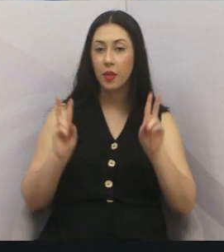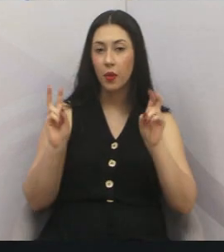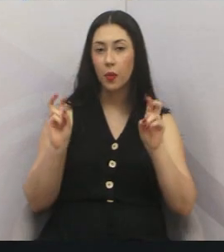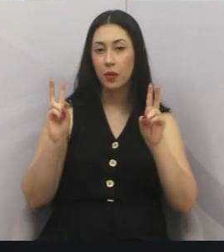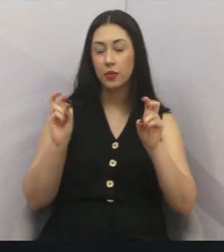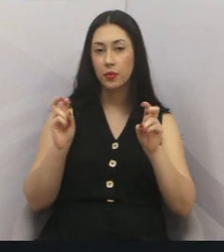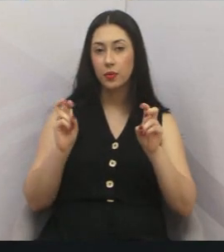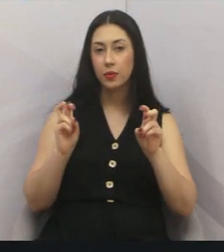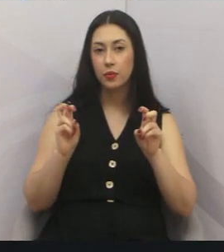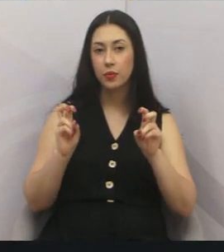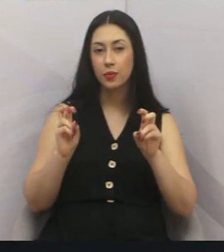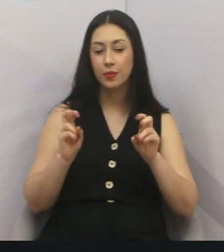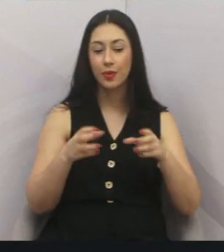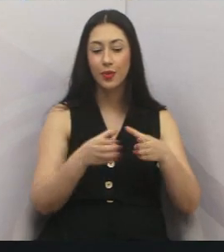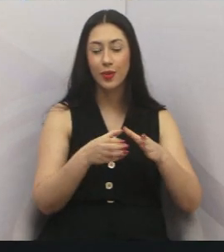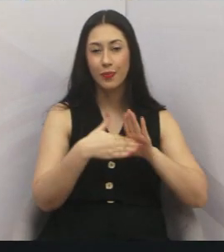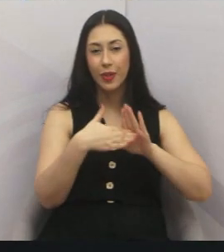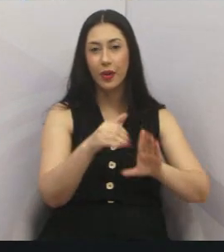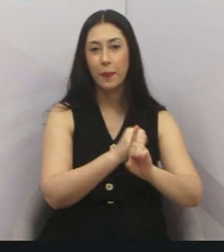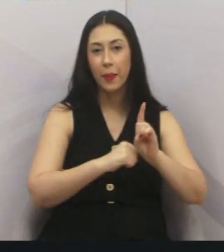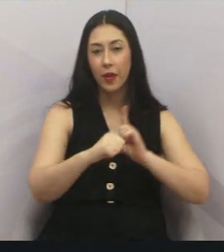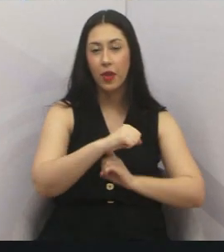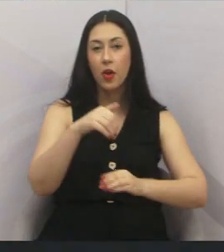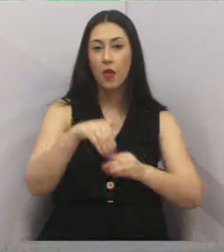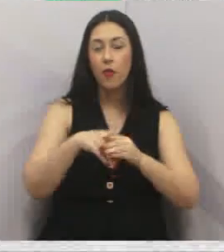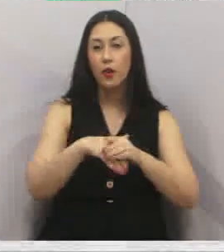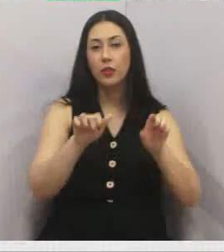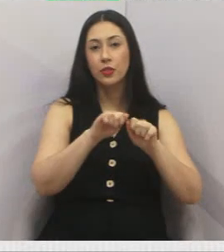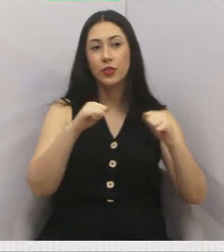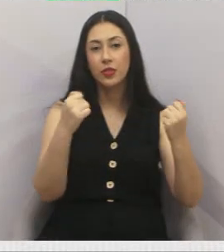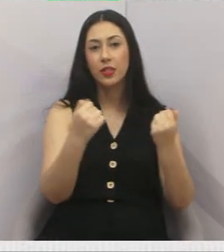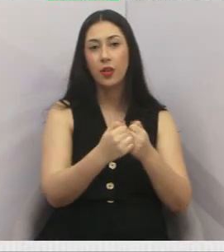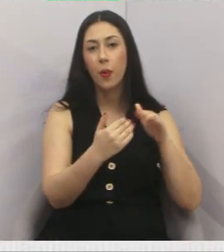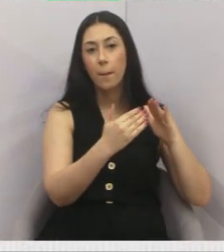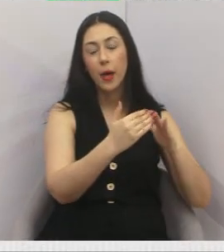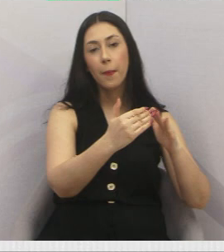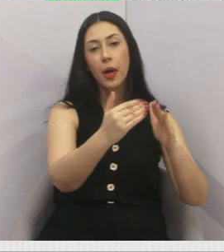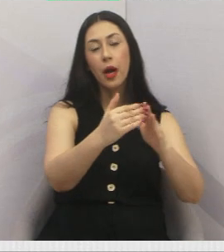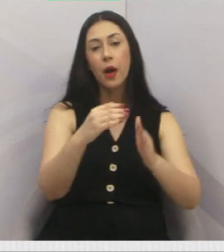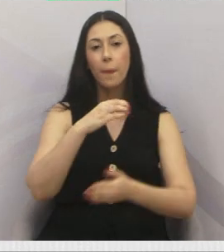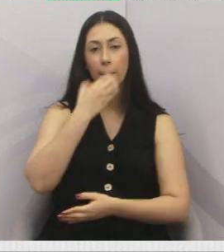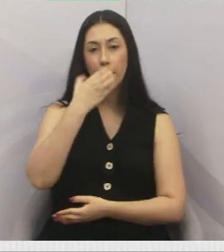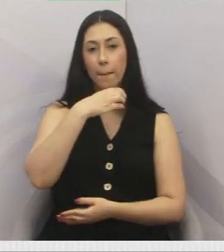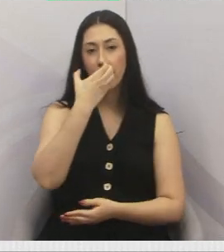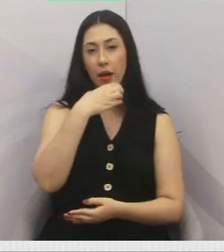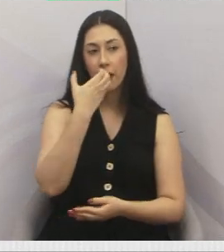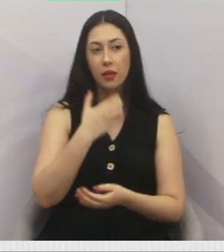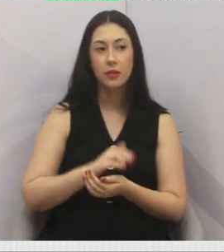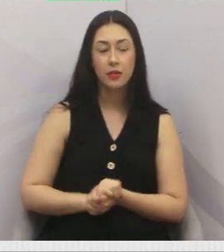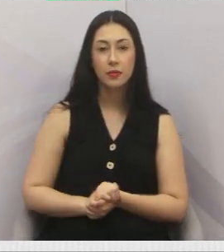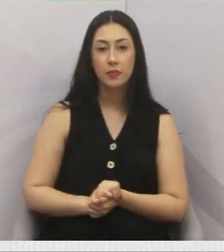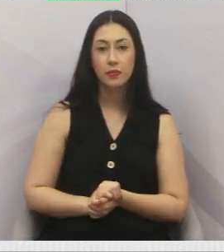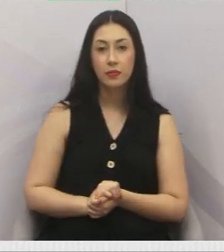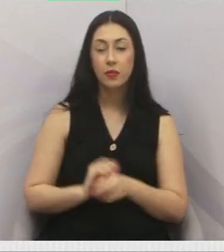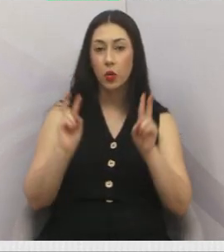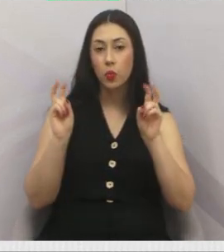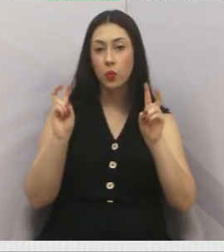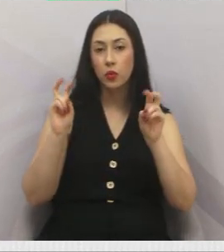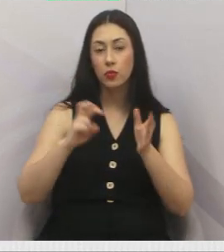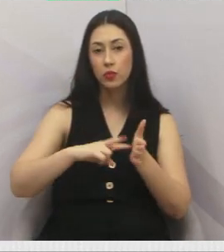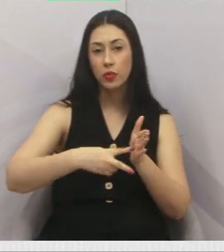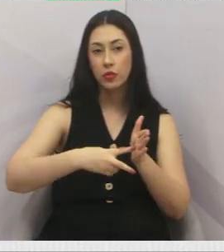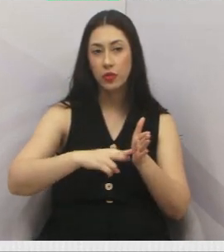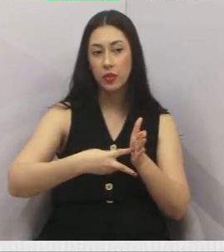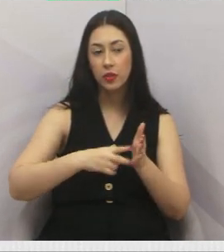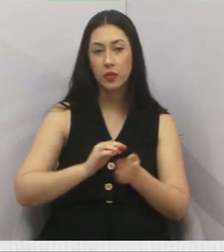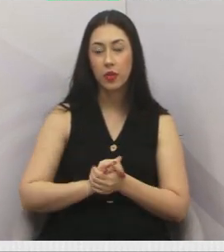Segmento Movimentos Populares. Um voto para a Associação dos Moradores do Jardim Paraíso e Jardim Yolanda. Segmento Entidade de Classe